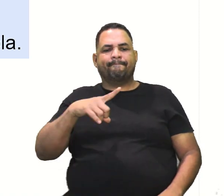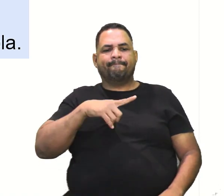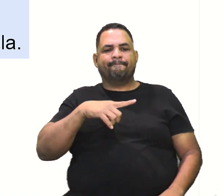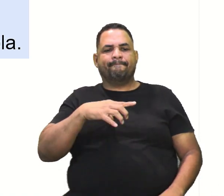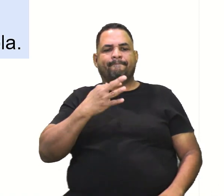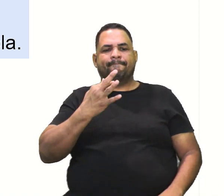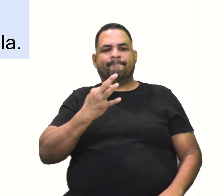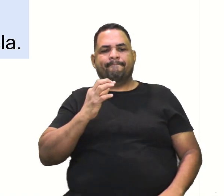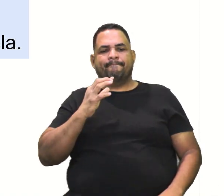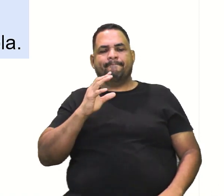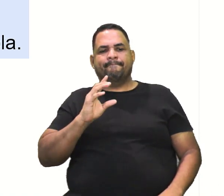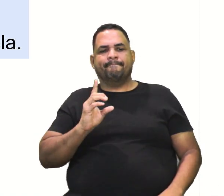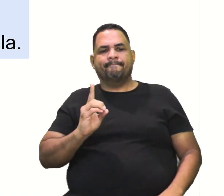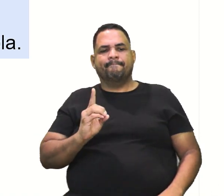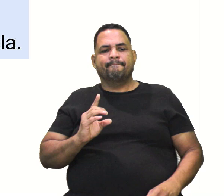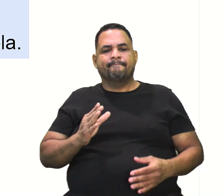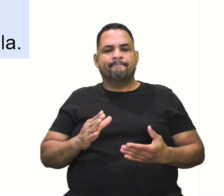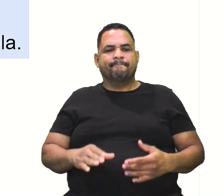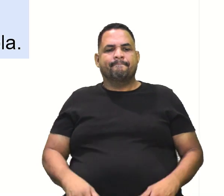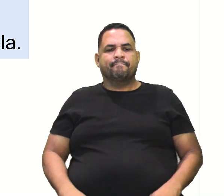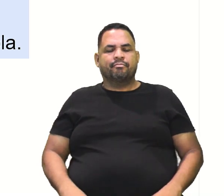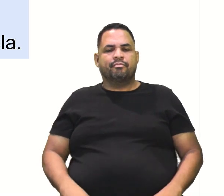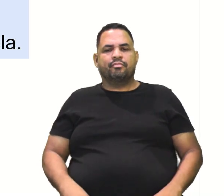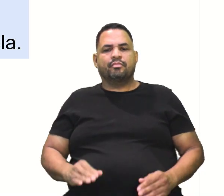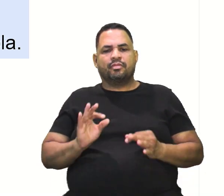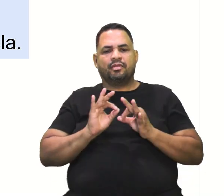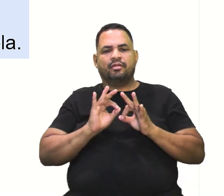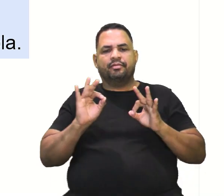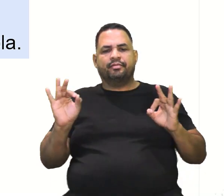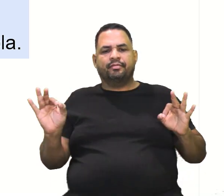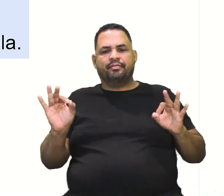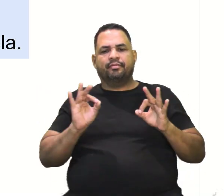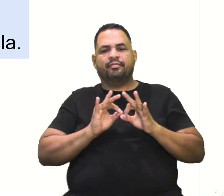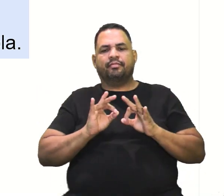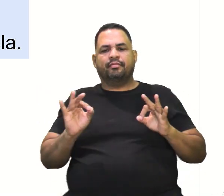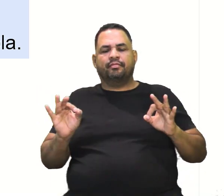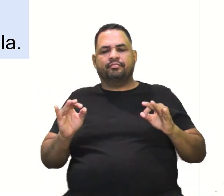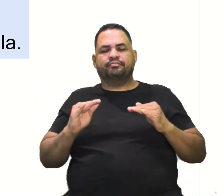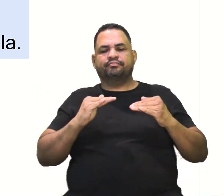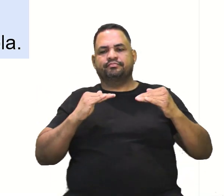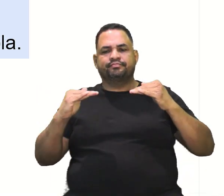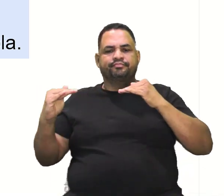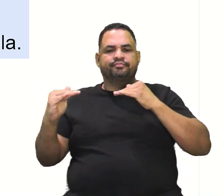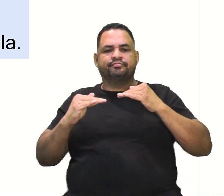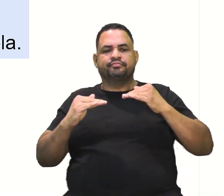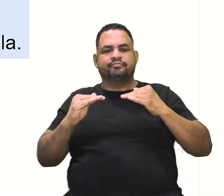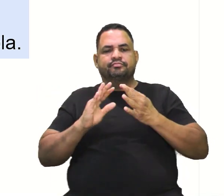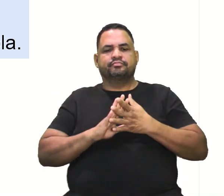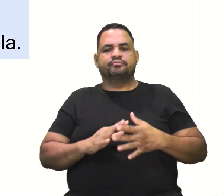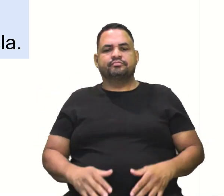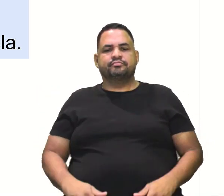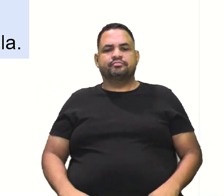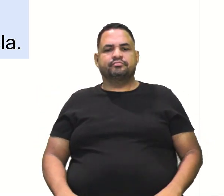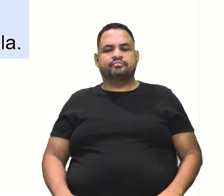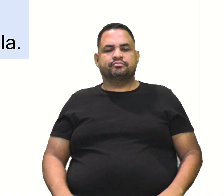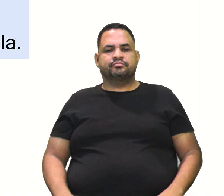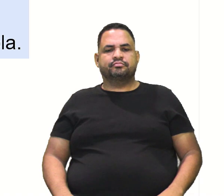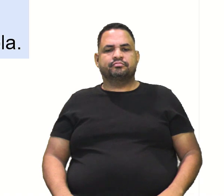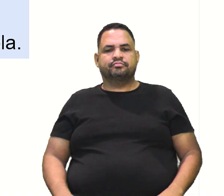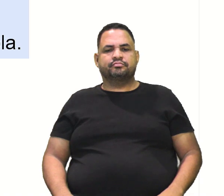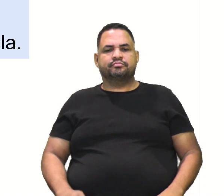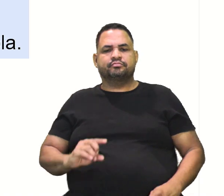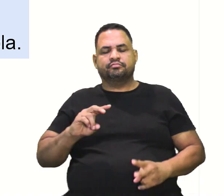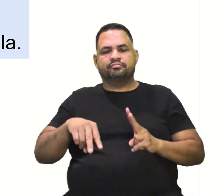o FD, que é o parâmetro da parábola, que é a distância que vai da reta diretriz até o foco, que